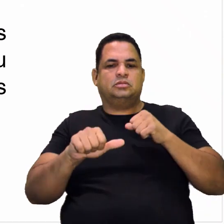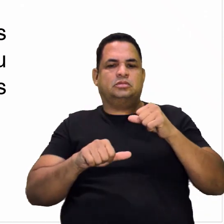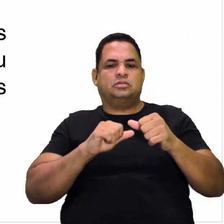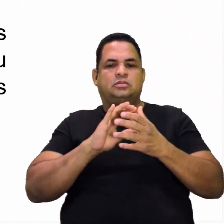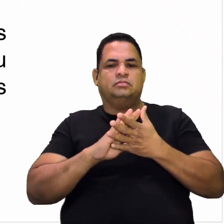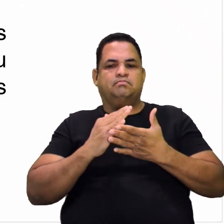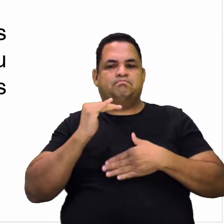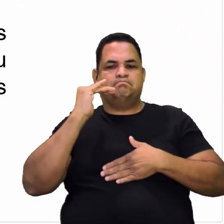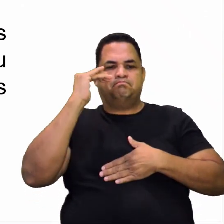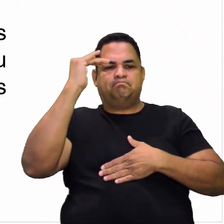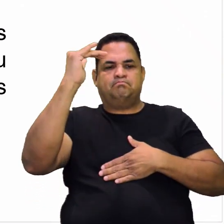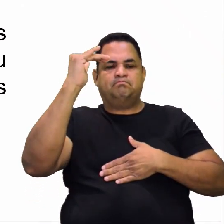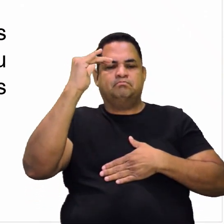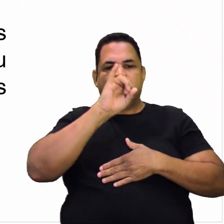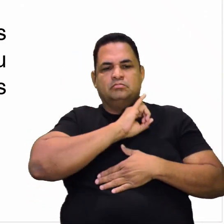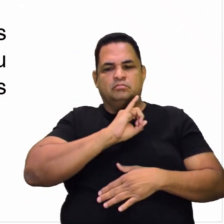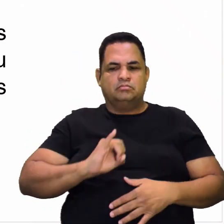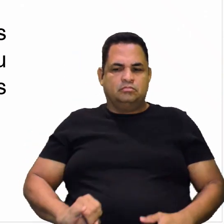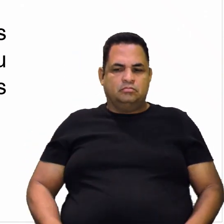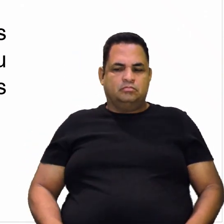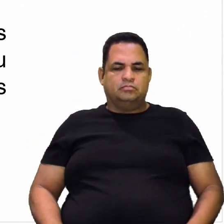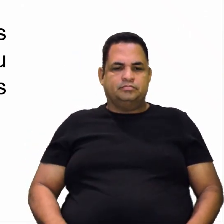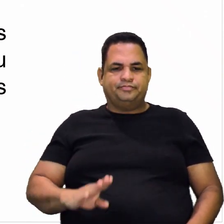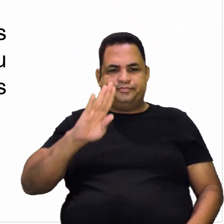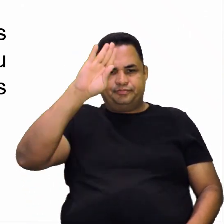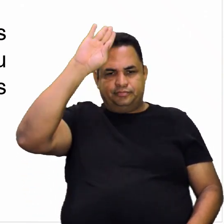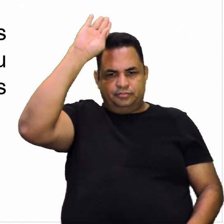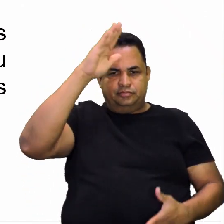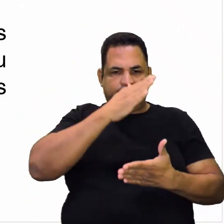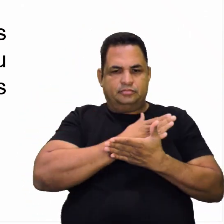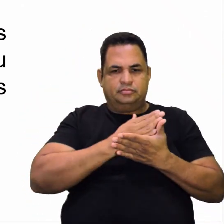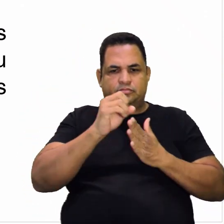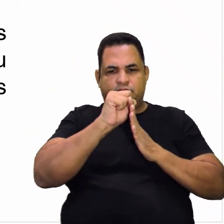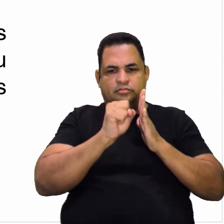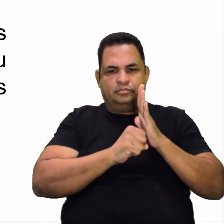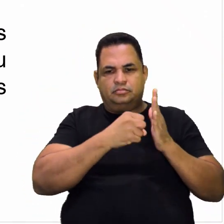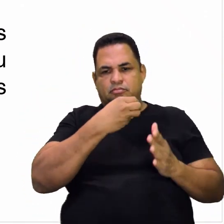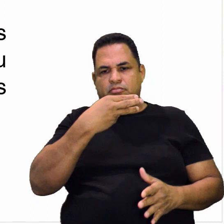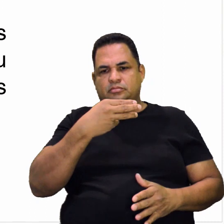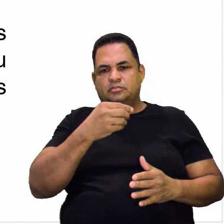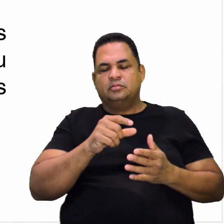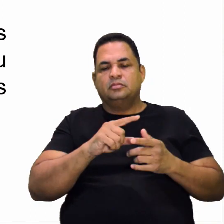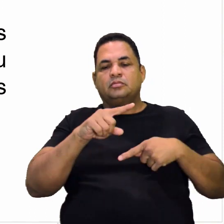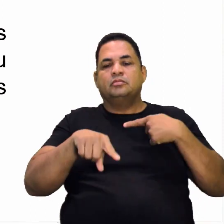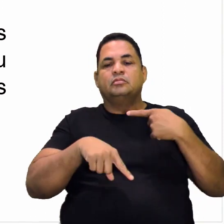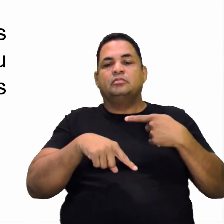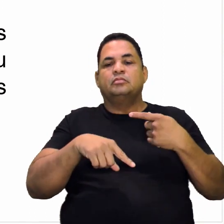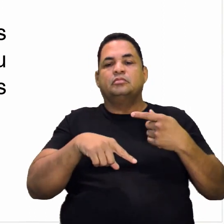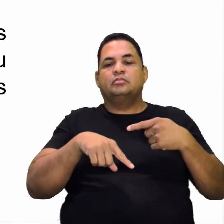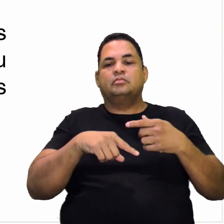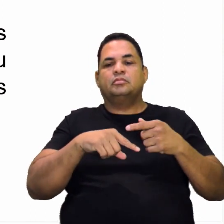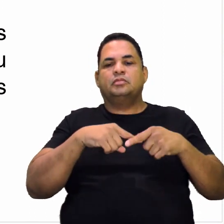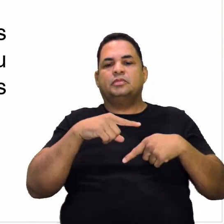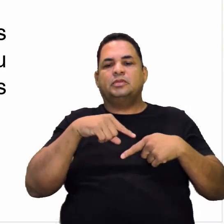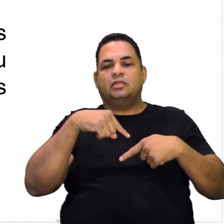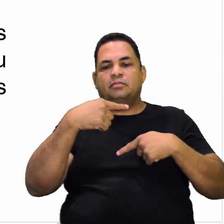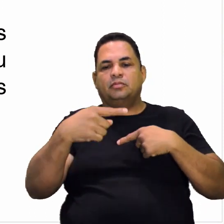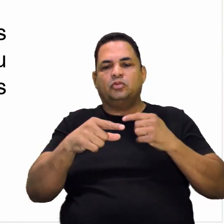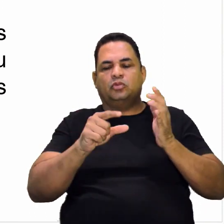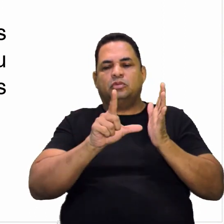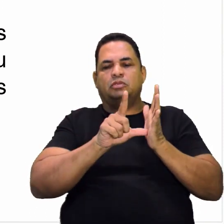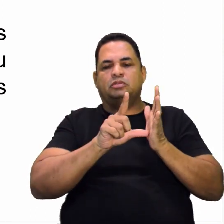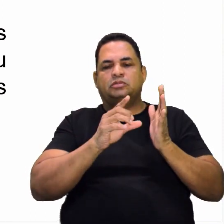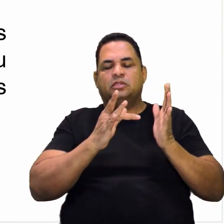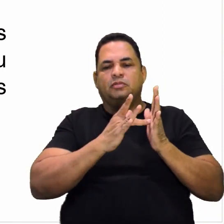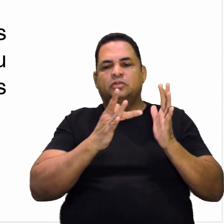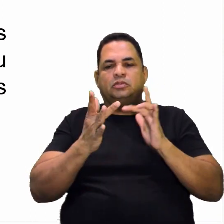área preponderante do Império Romano a partir do século III d.C., com a crise do